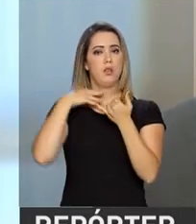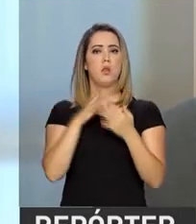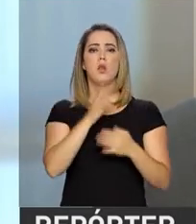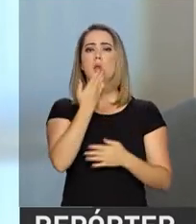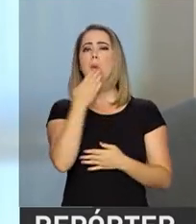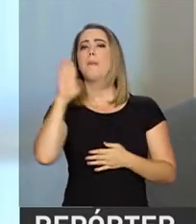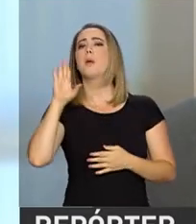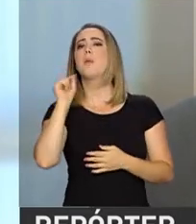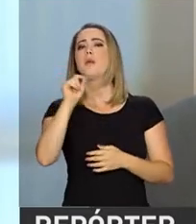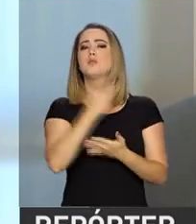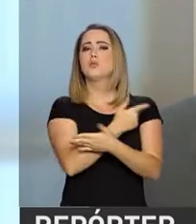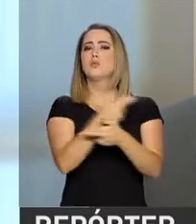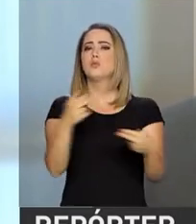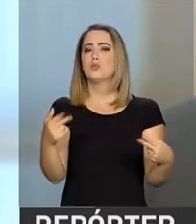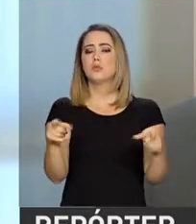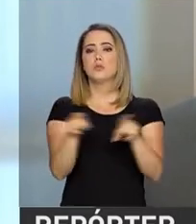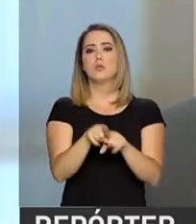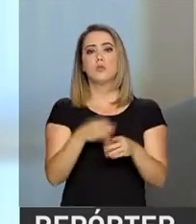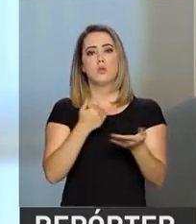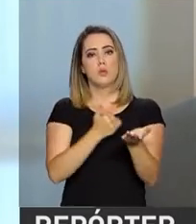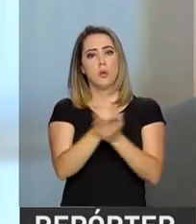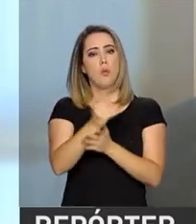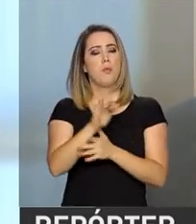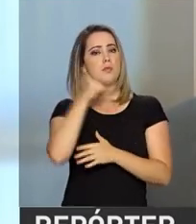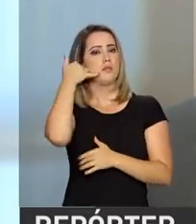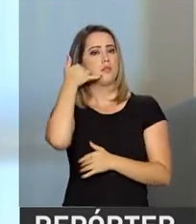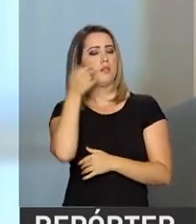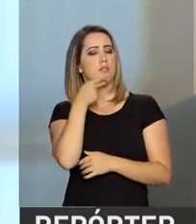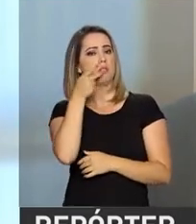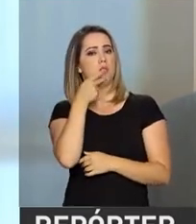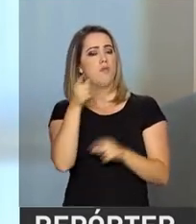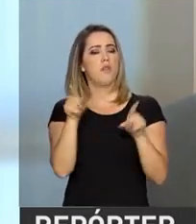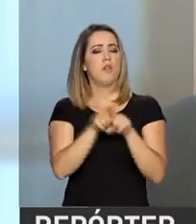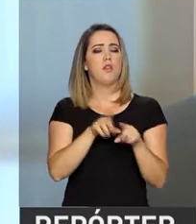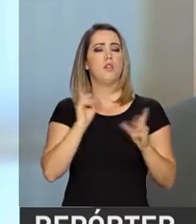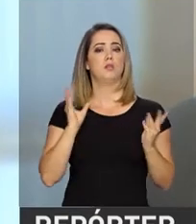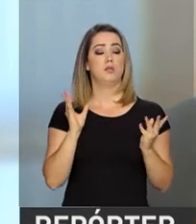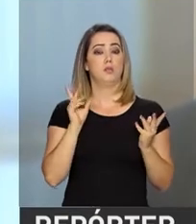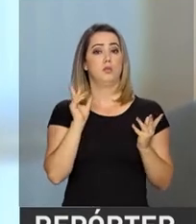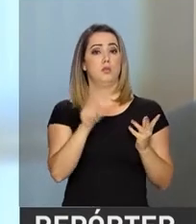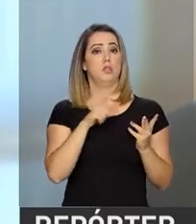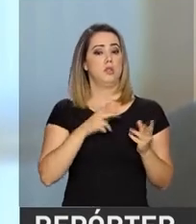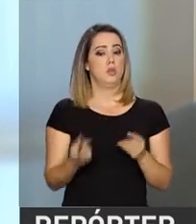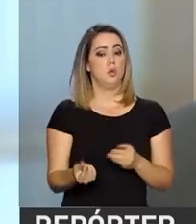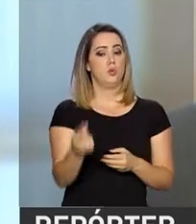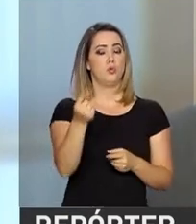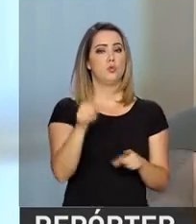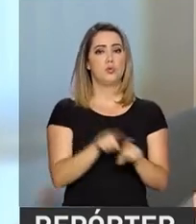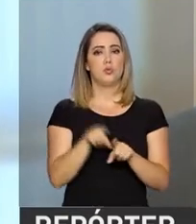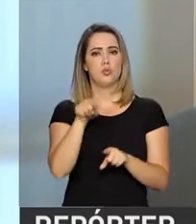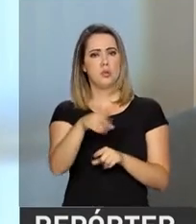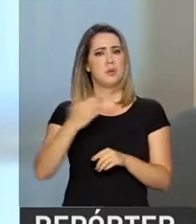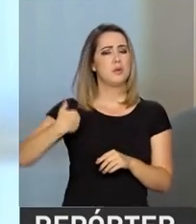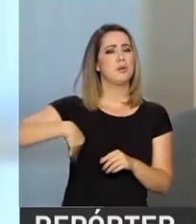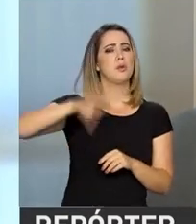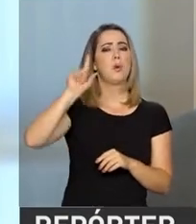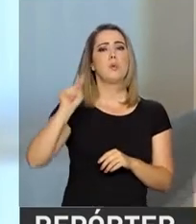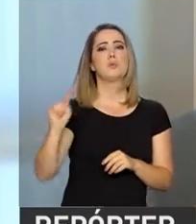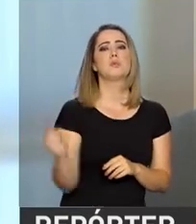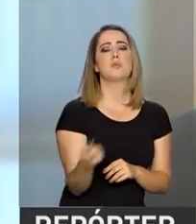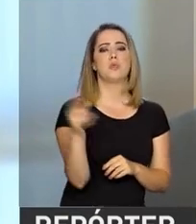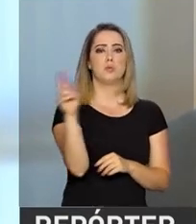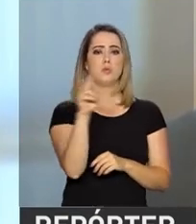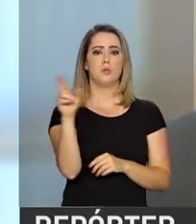promete muita coisa. Começa a ter uma ligação falando, olha, tem um dinheiro lá, não sei quantos mil reais, não sei